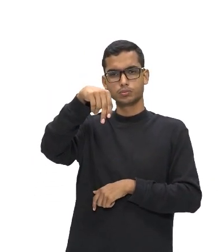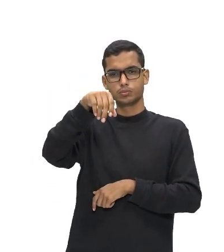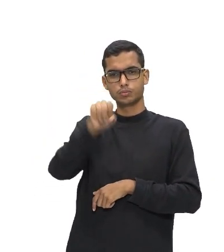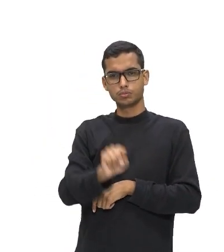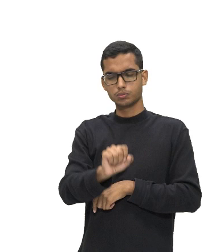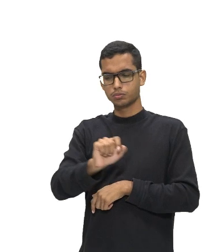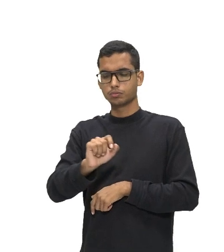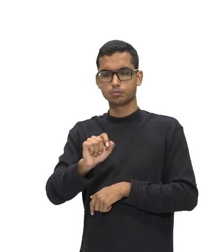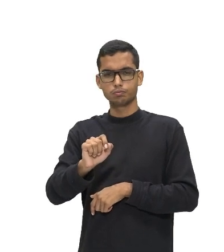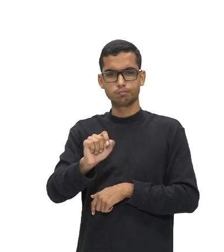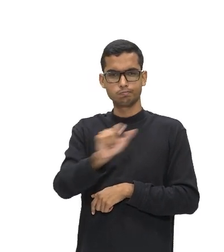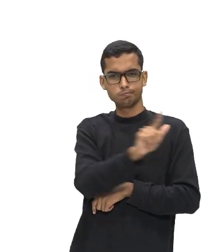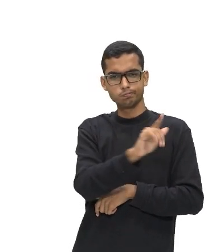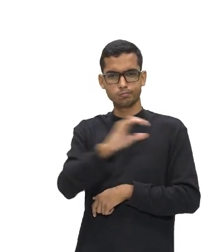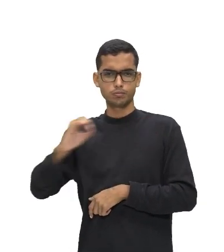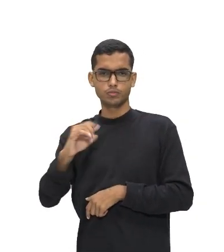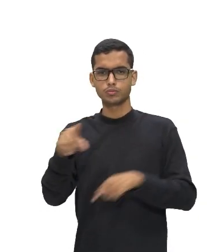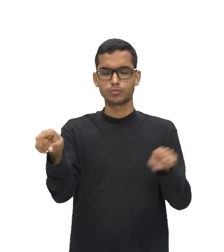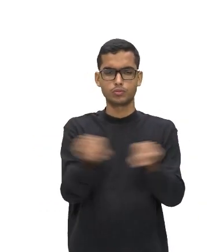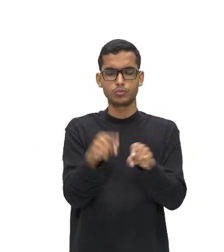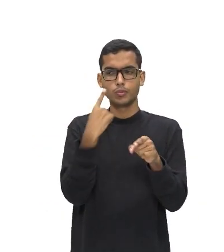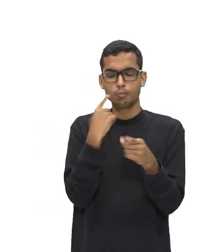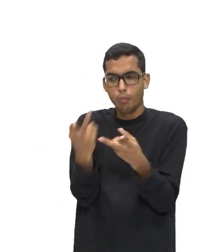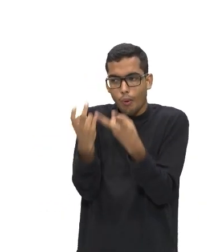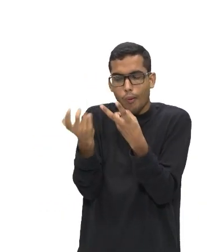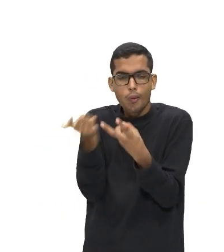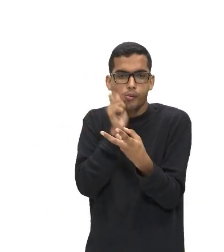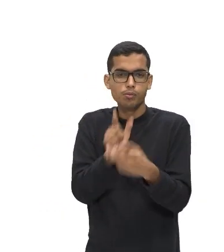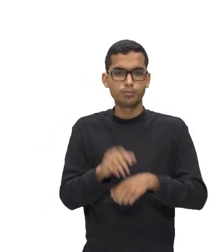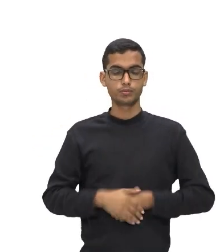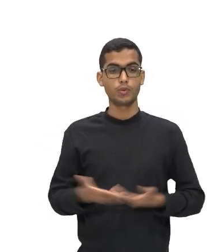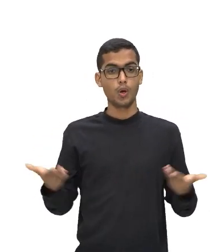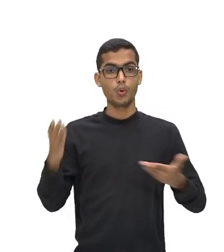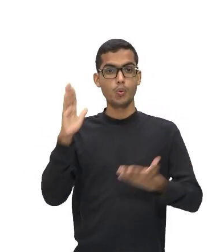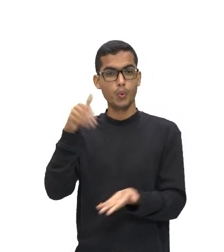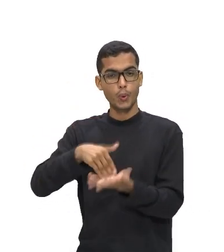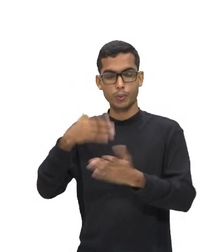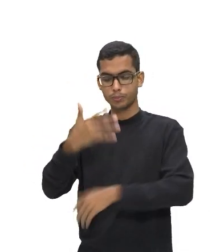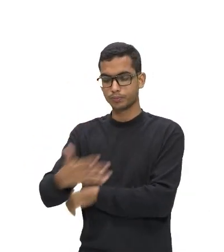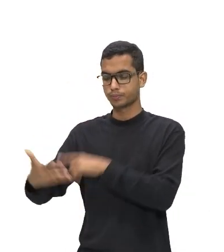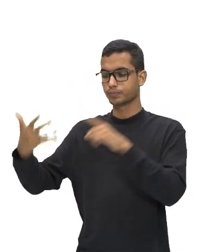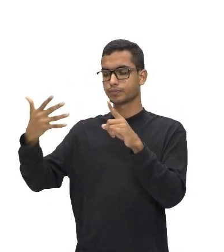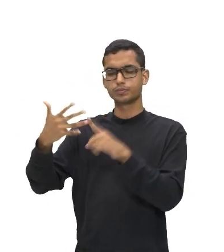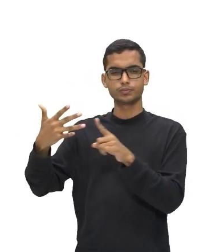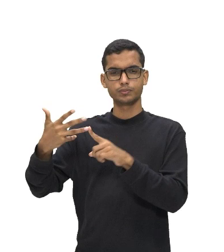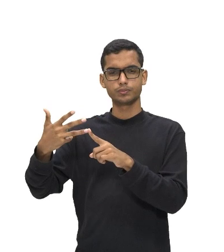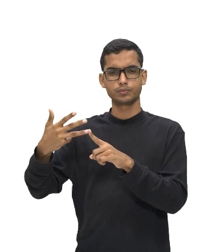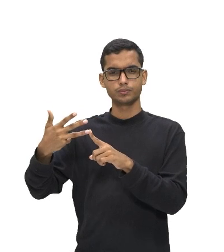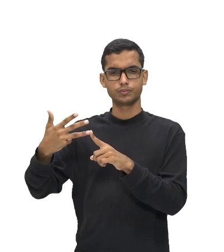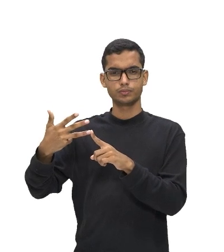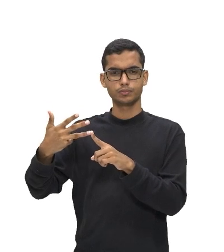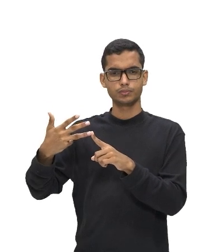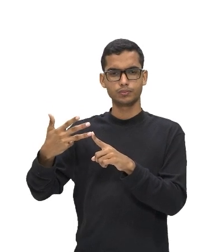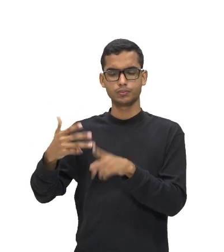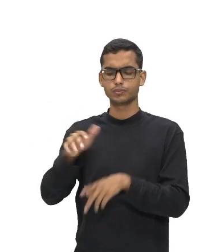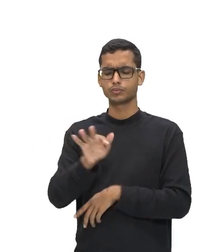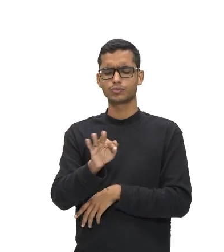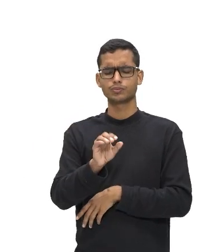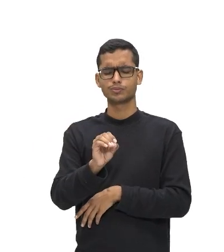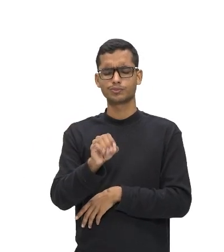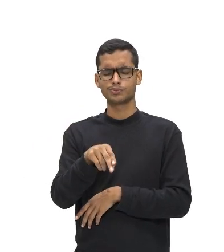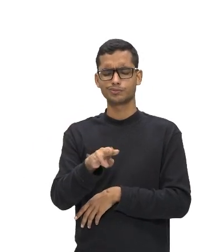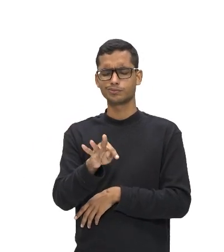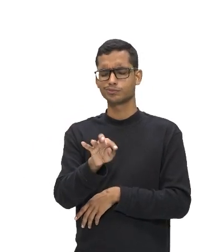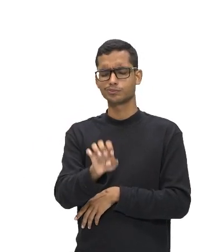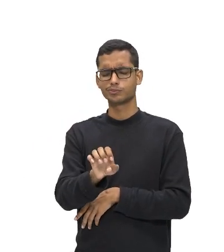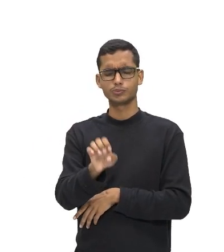fim, o último elemento que nós vamos analisar nessa imagem é a chamada fonte. E é muito